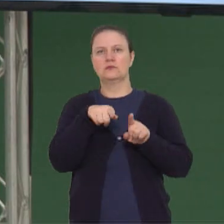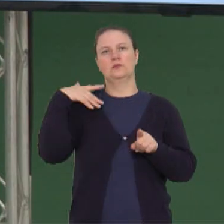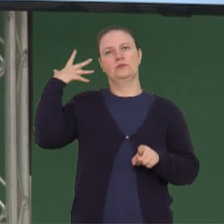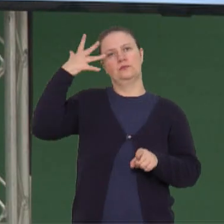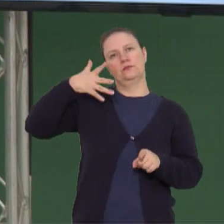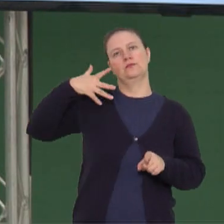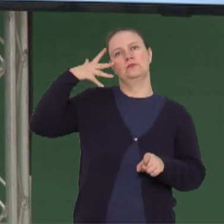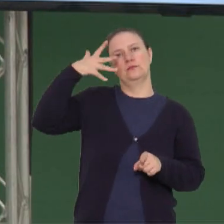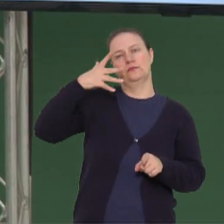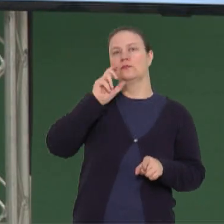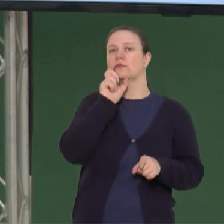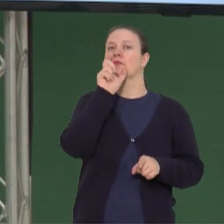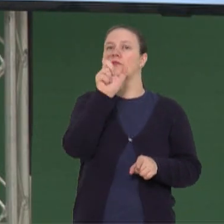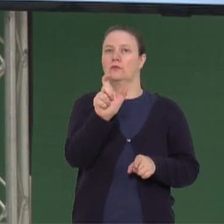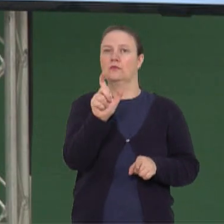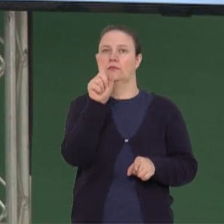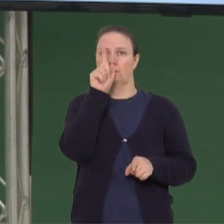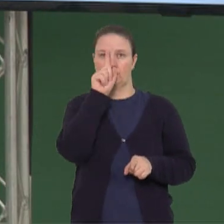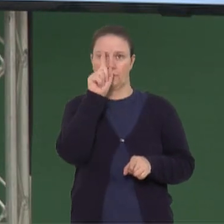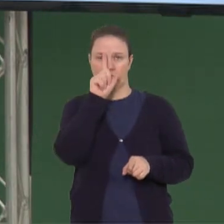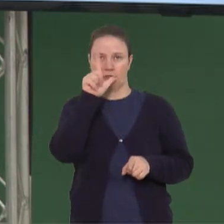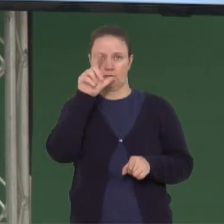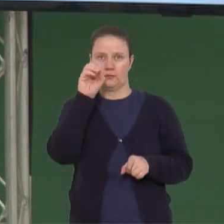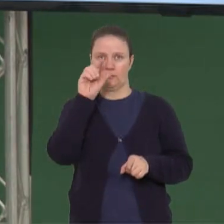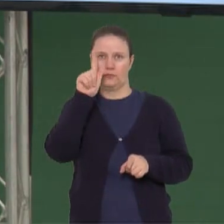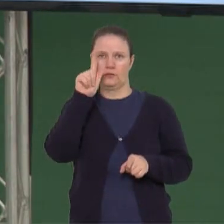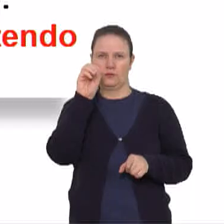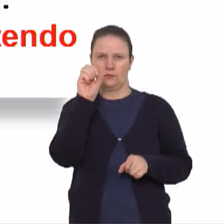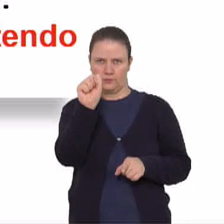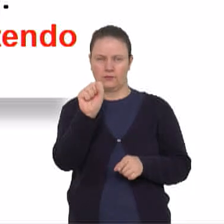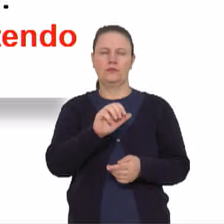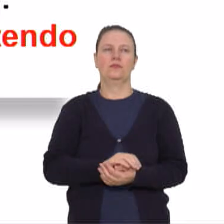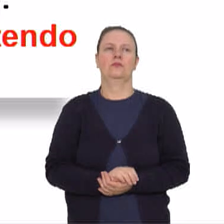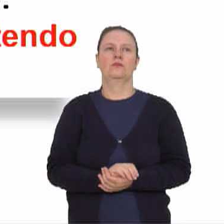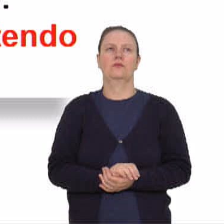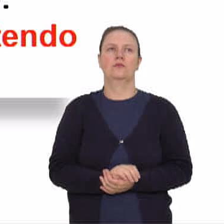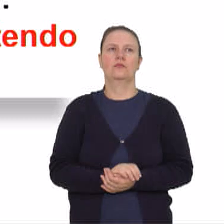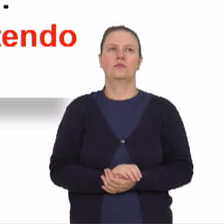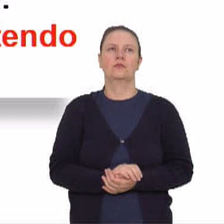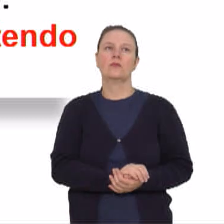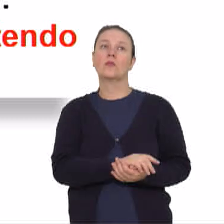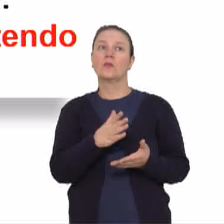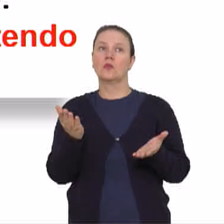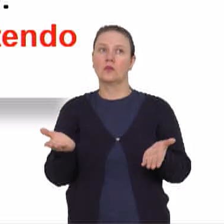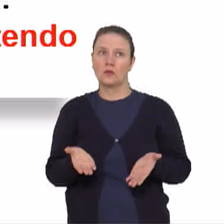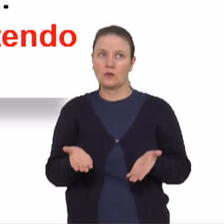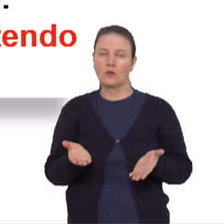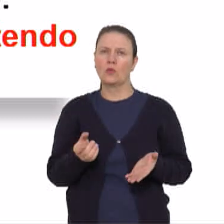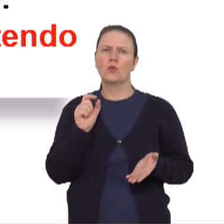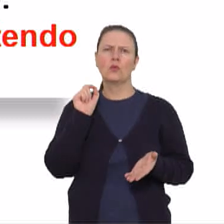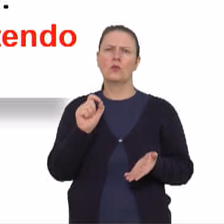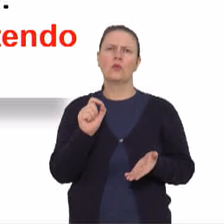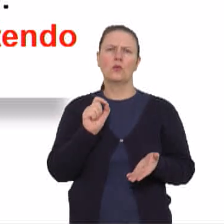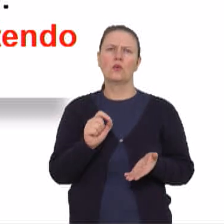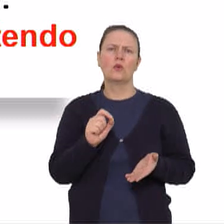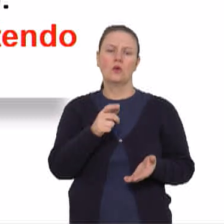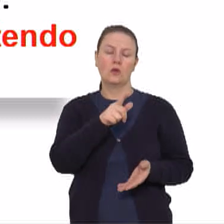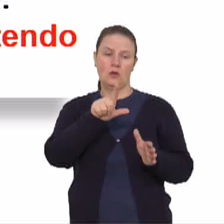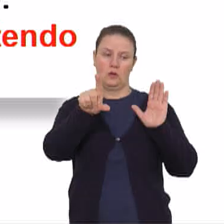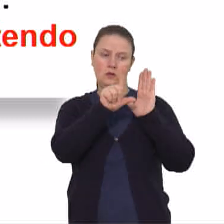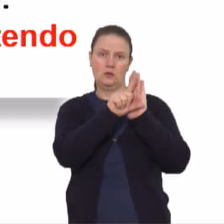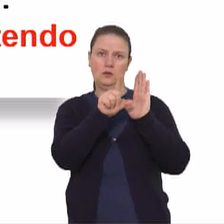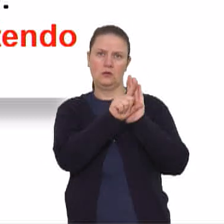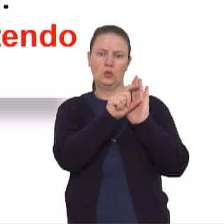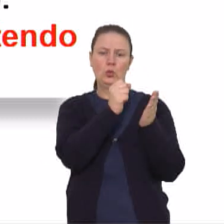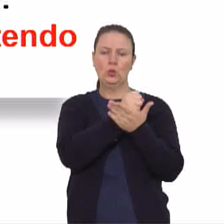palavra grega logos. Para Heráclito, a lei que governa o mundo é o logos. Isto é, o logos é